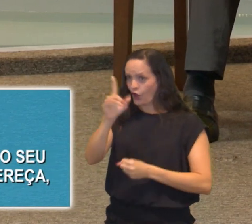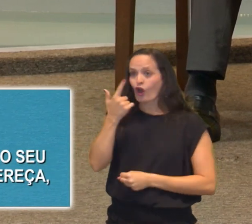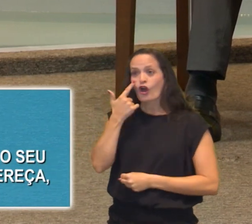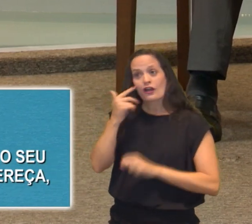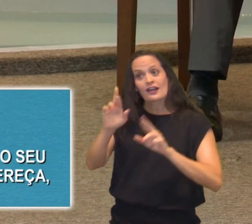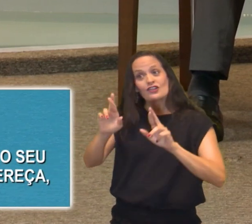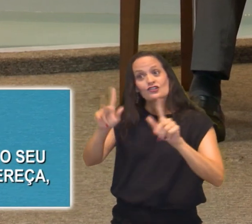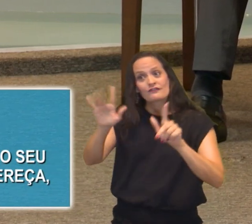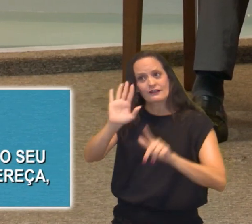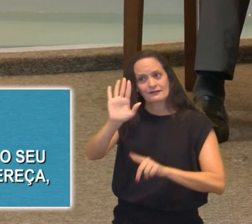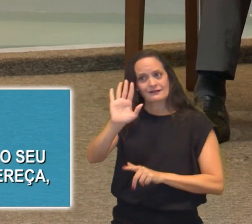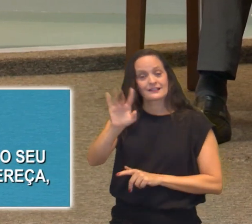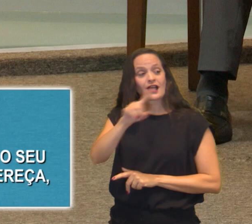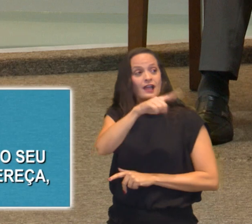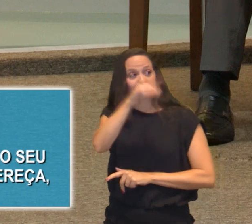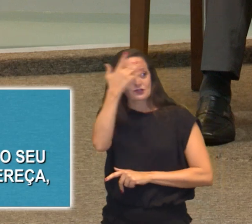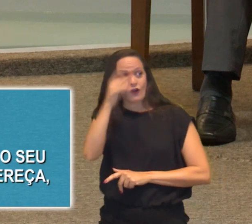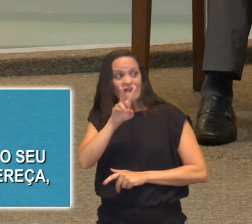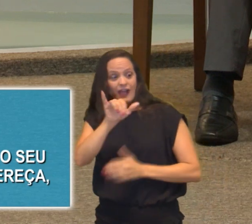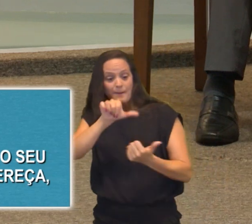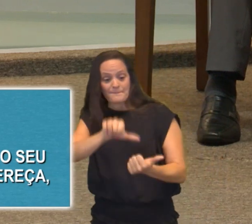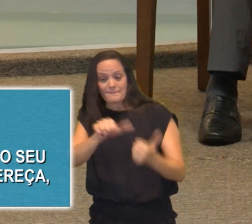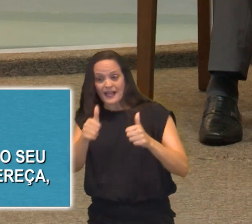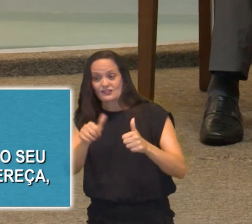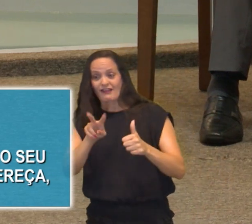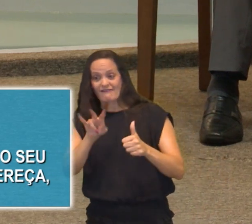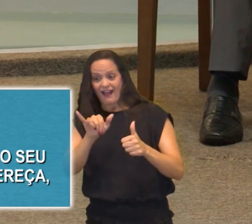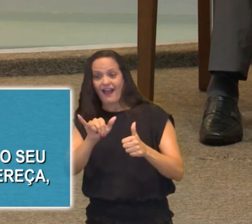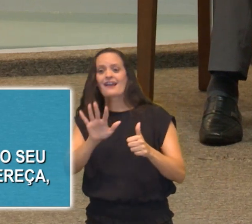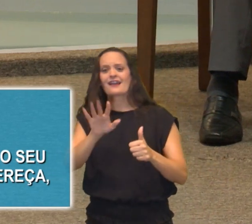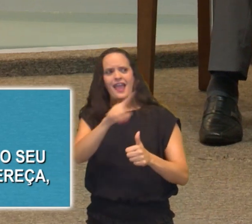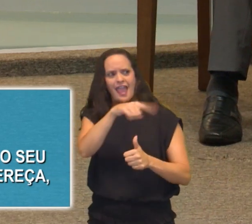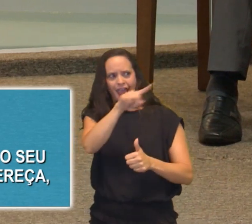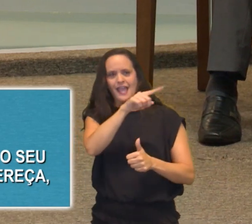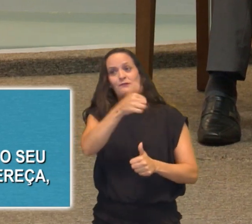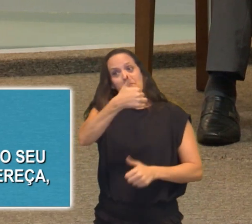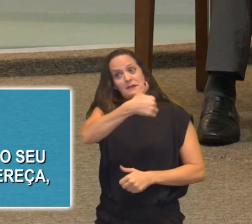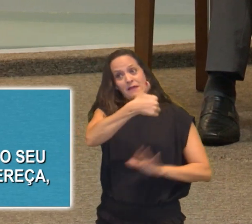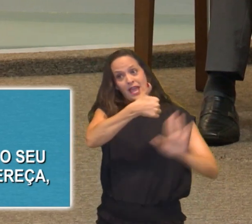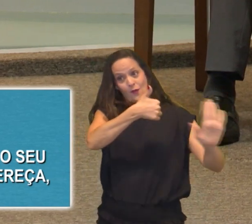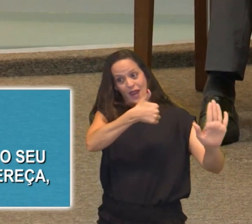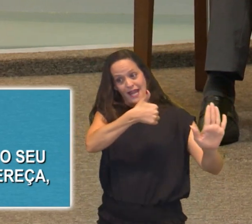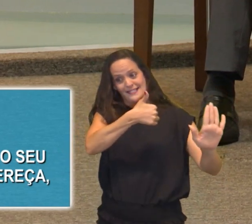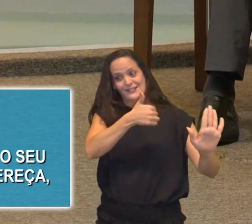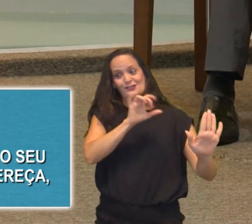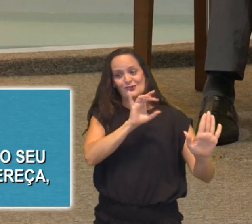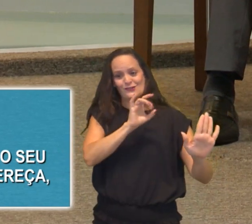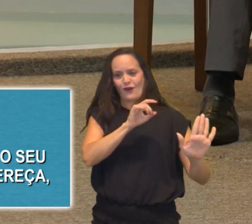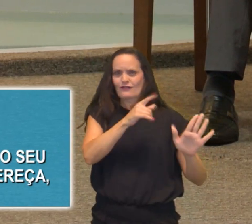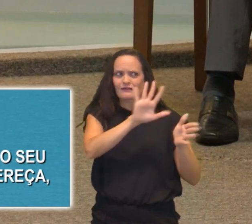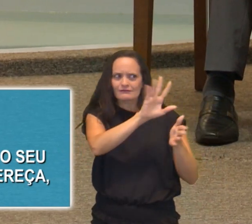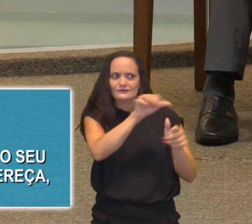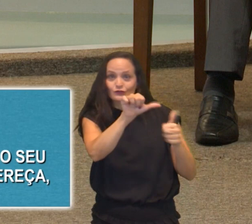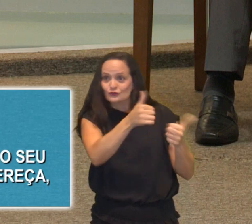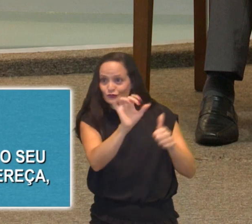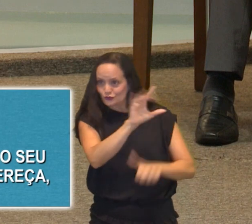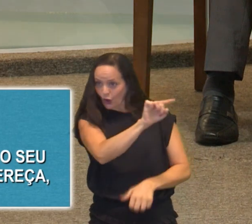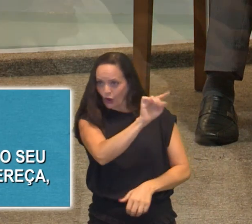os batizandos a dizerem forte comigo pela primeira vez e depois diremos todos juntos. Vamos lá,